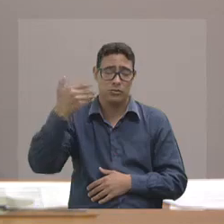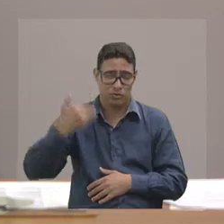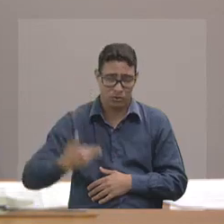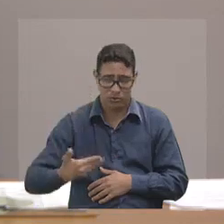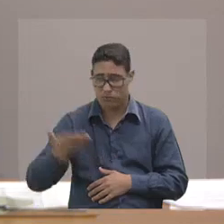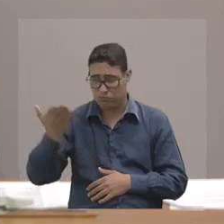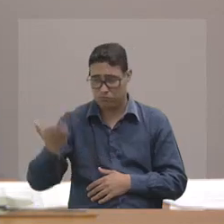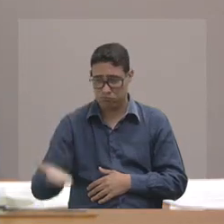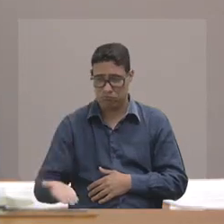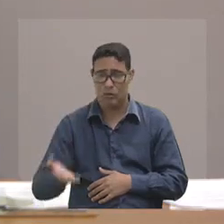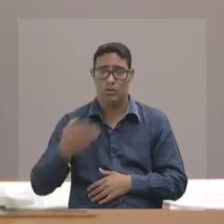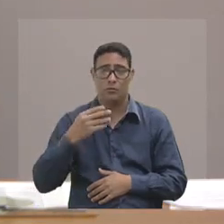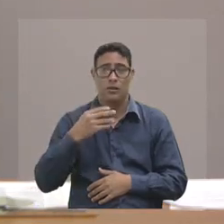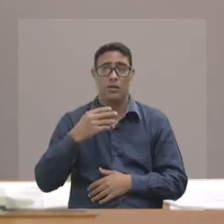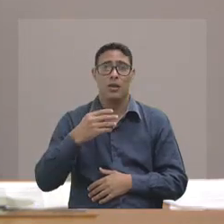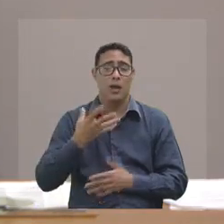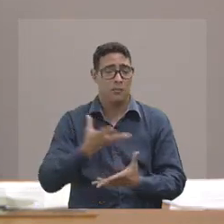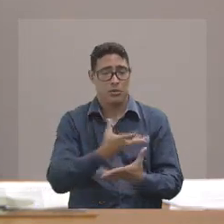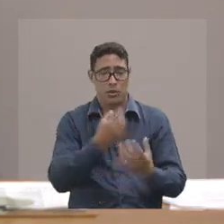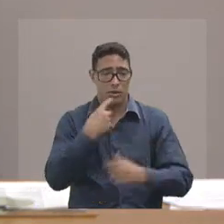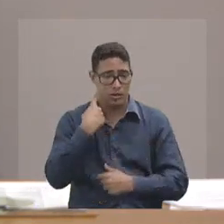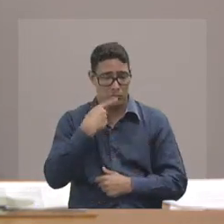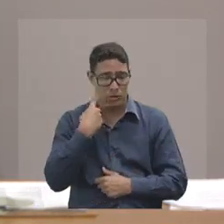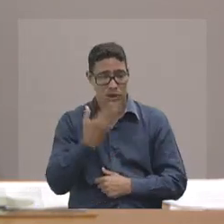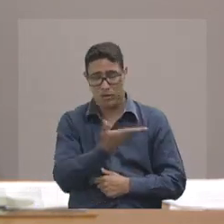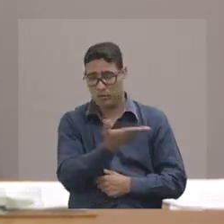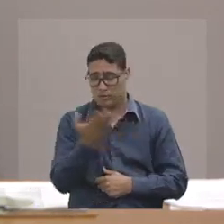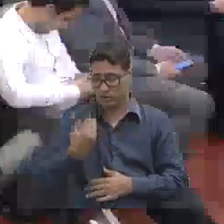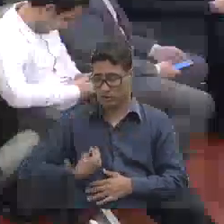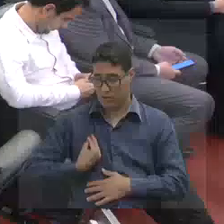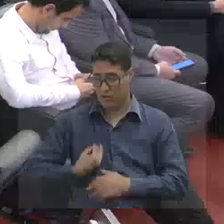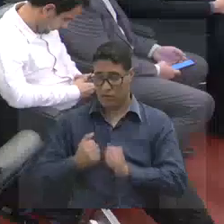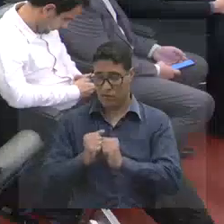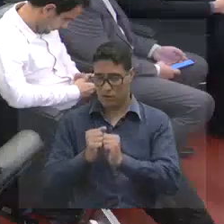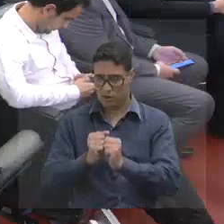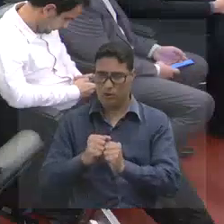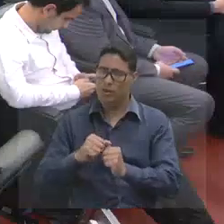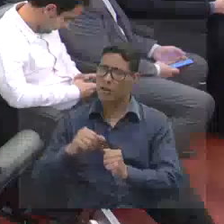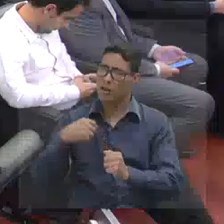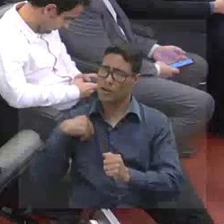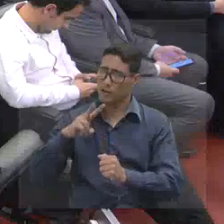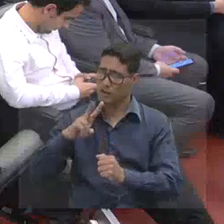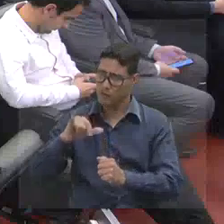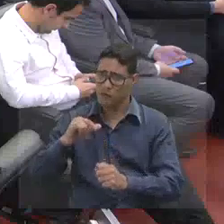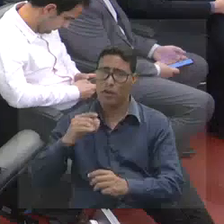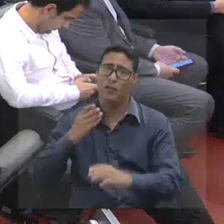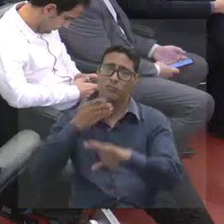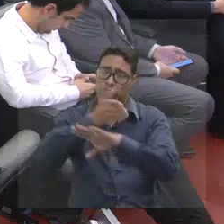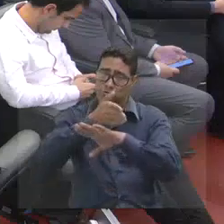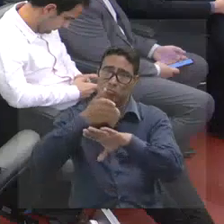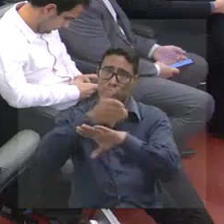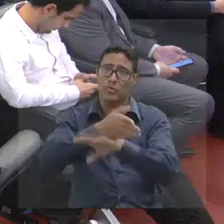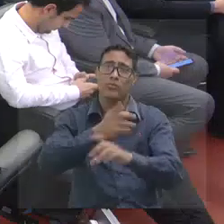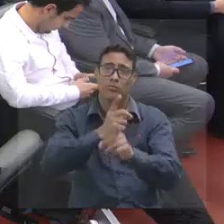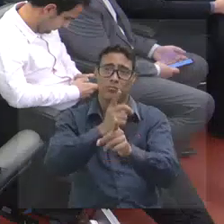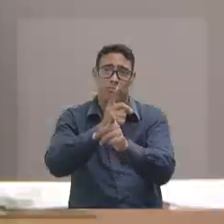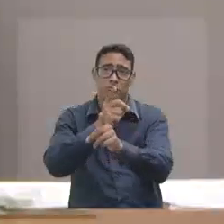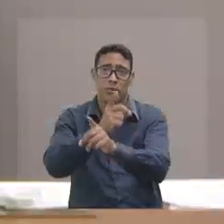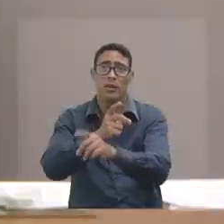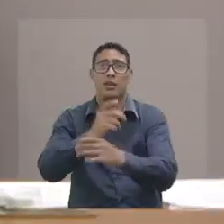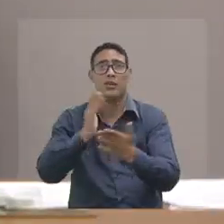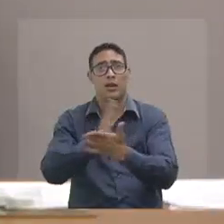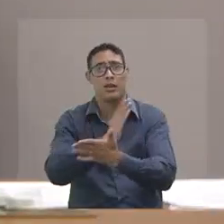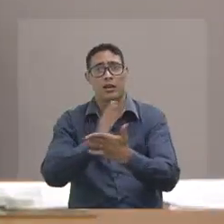desses deputados que estão aqui são deputados que frequentemente levam demandas a vocês demandas de empresários que tem